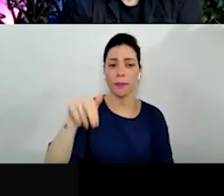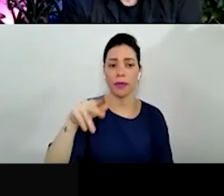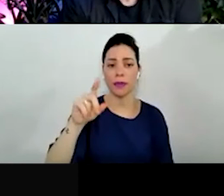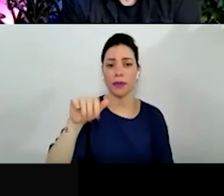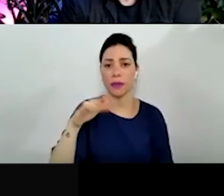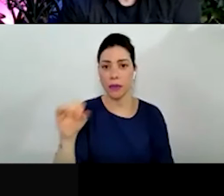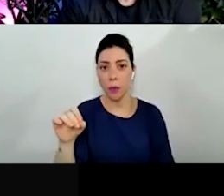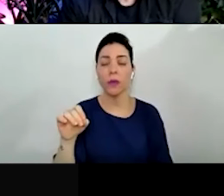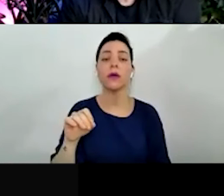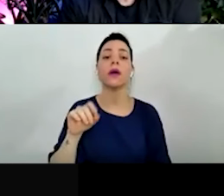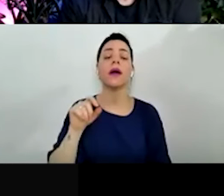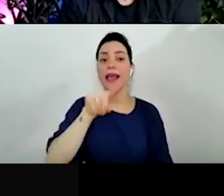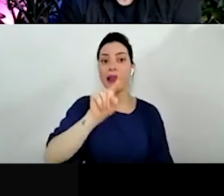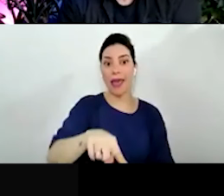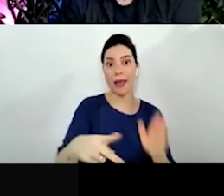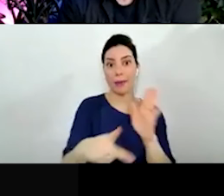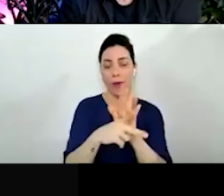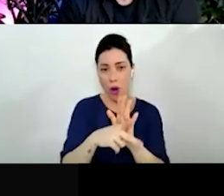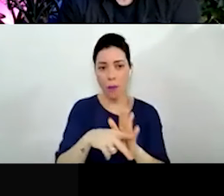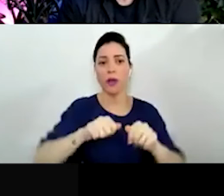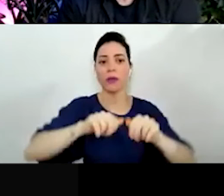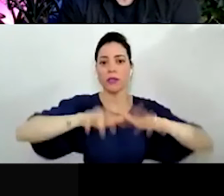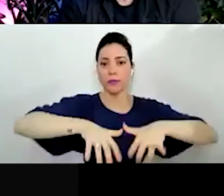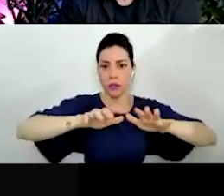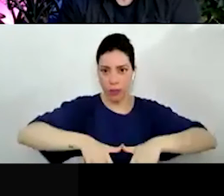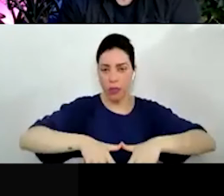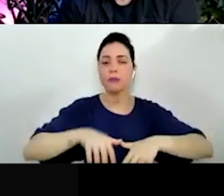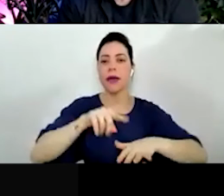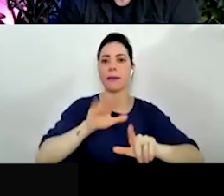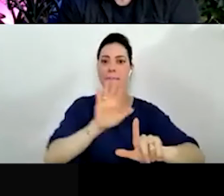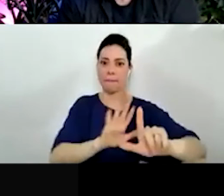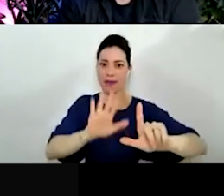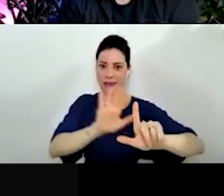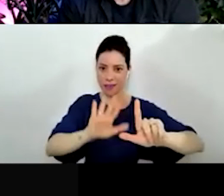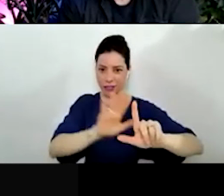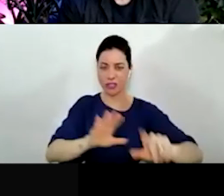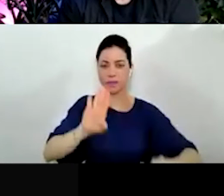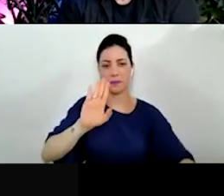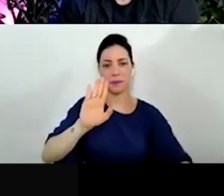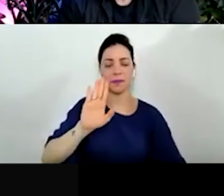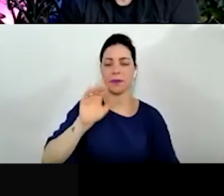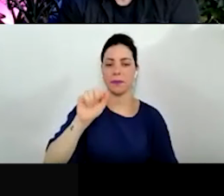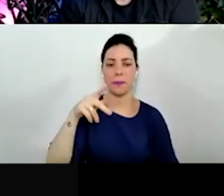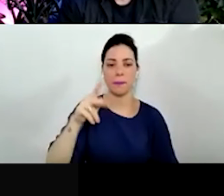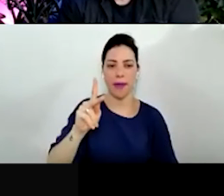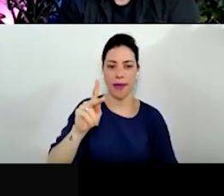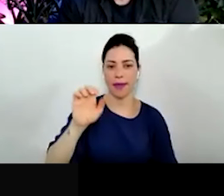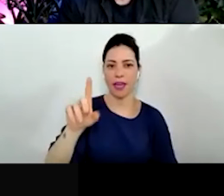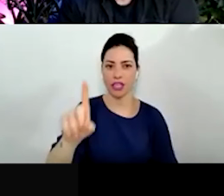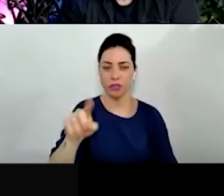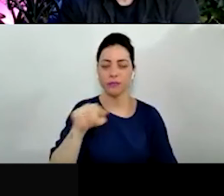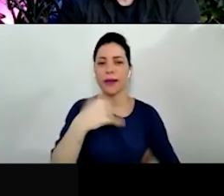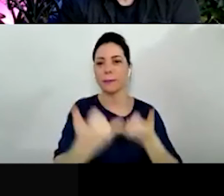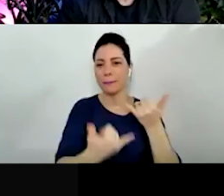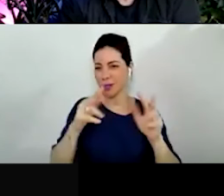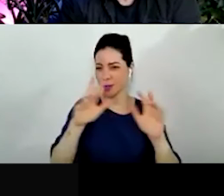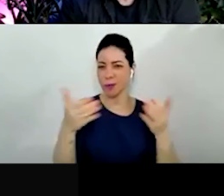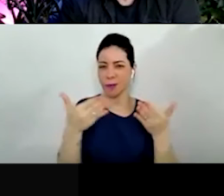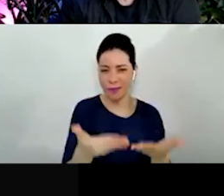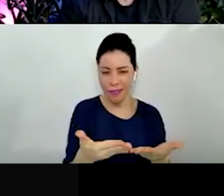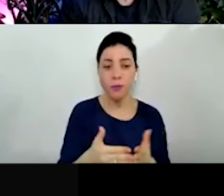desenvolvedor back-end e o nome dele sim é Marlon Brandão mesmo ele até brinca com isso com relação a